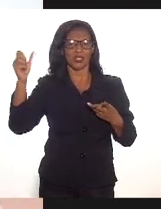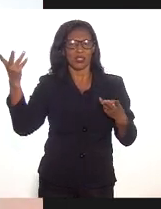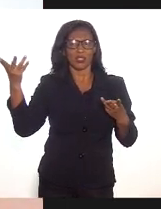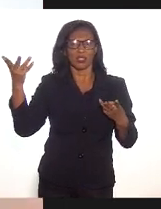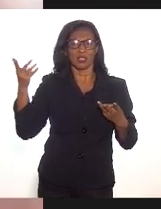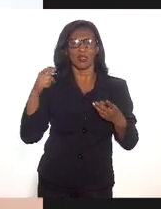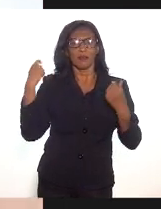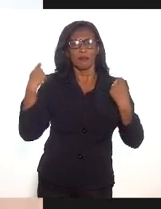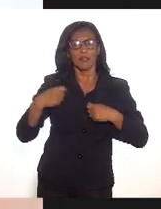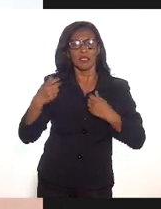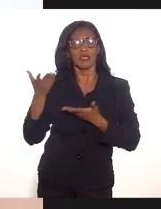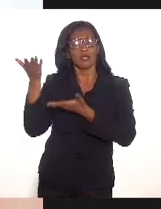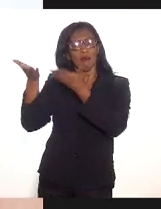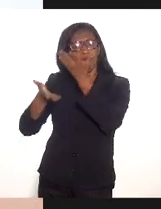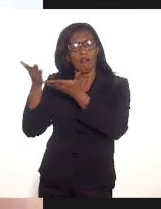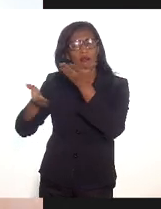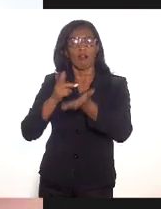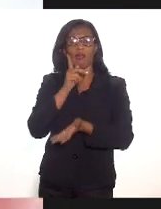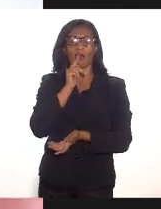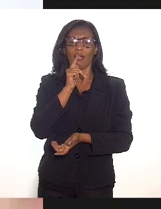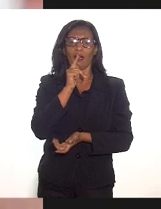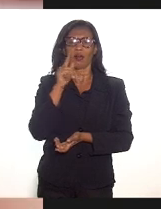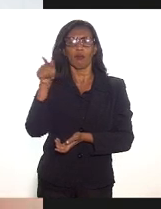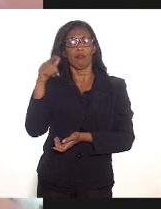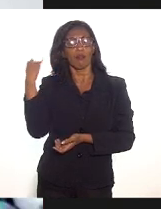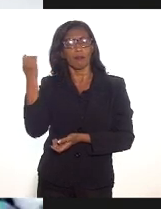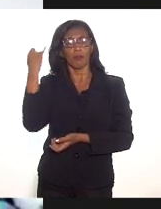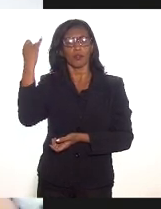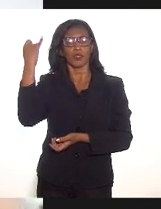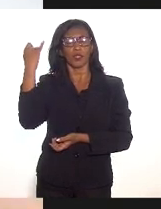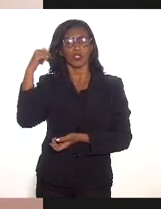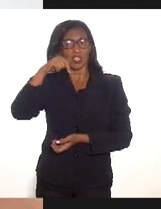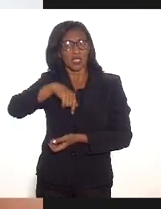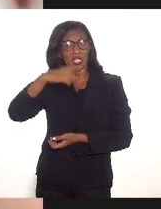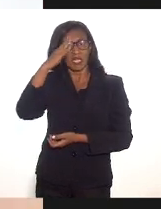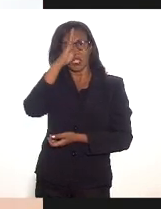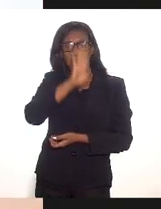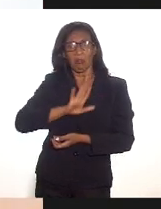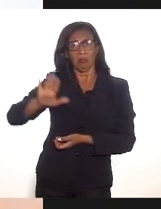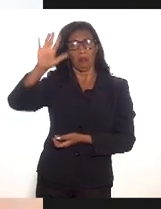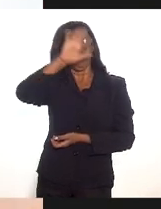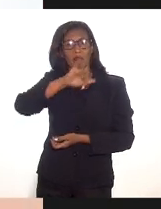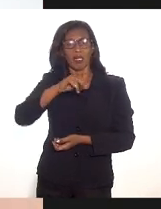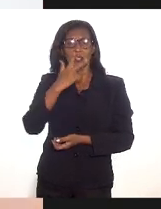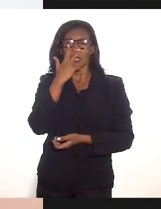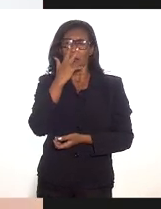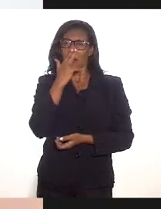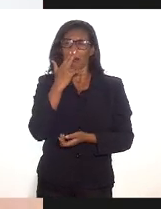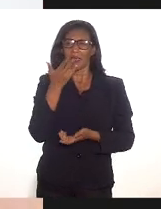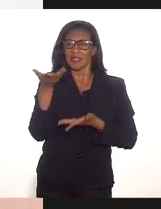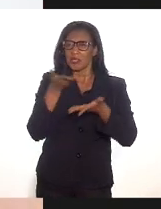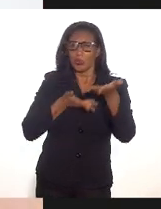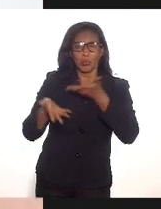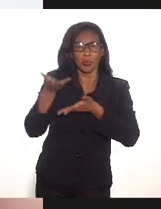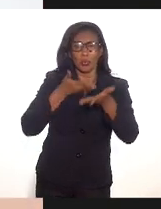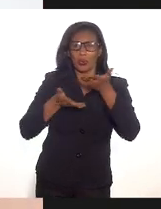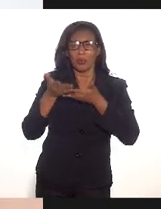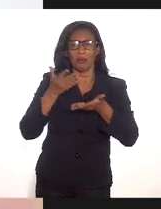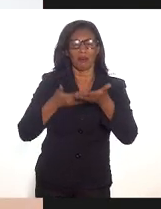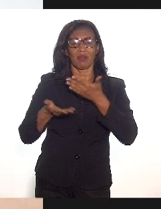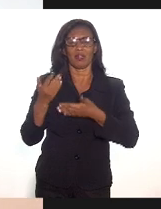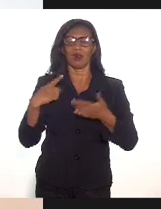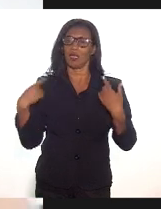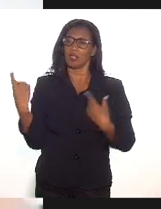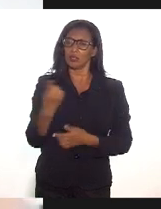água, do saneamento. E a gente dá um passo para trás, ou deixamos de dar esse passo para trás em que a